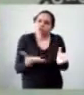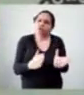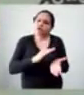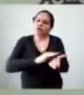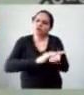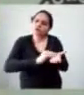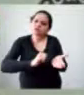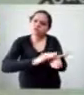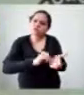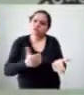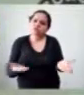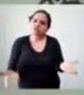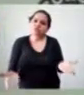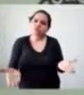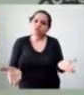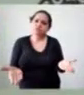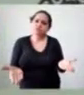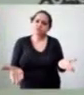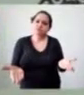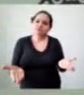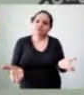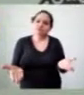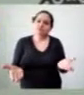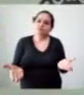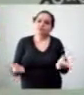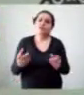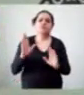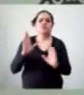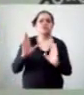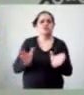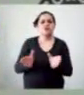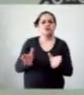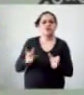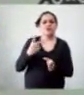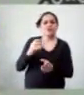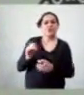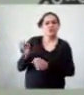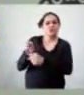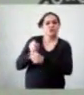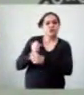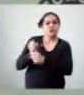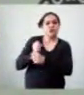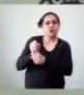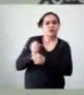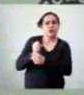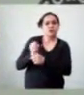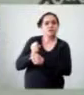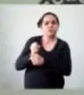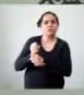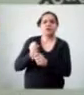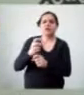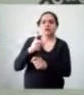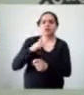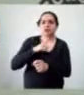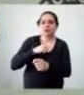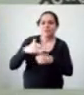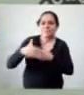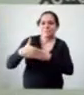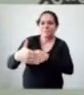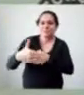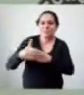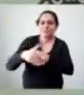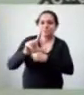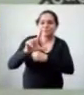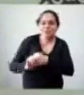Pública que vinha sendo mantida há pelo menos 20 anos, que é o prazo mínimo exigido para